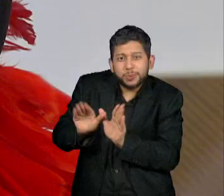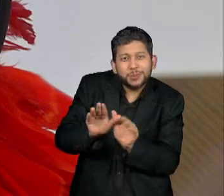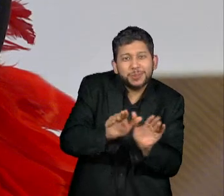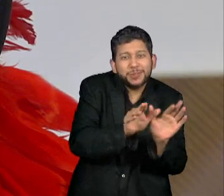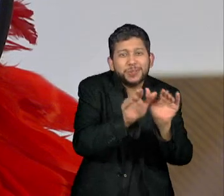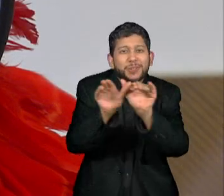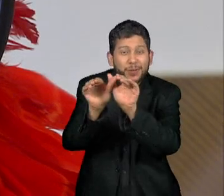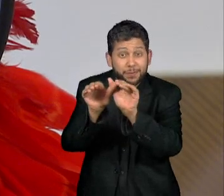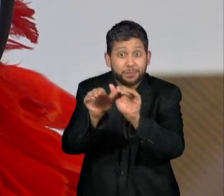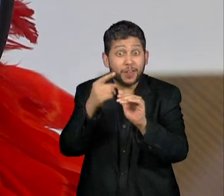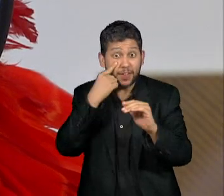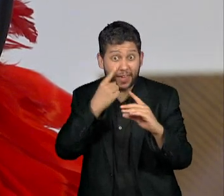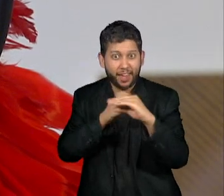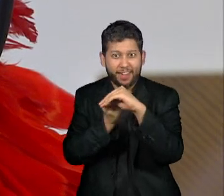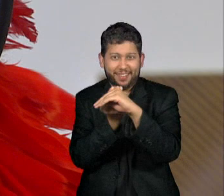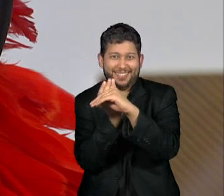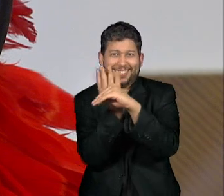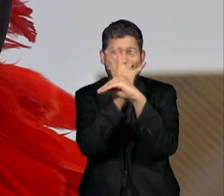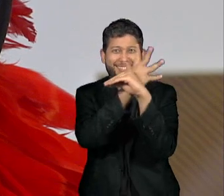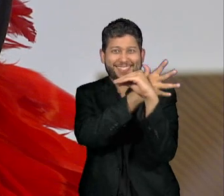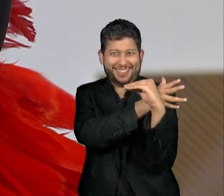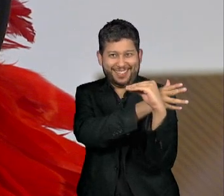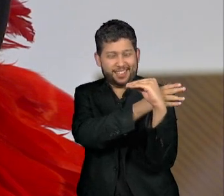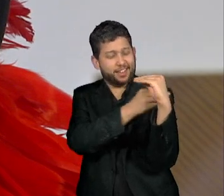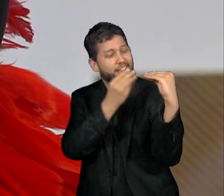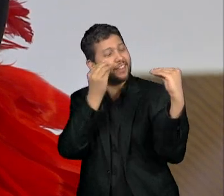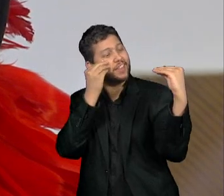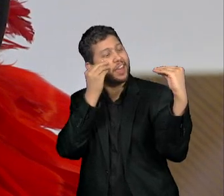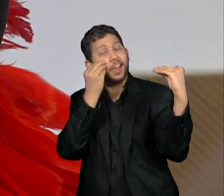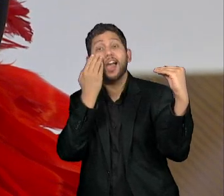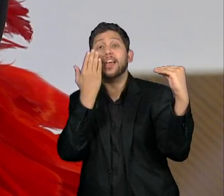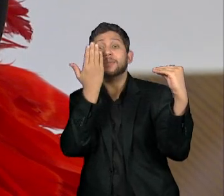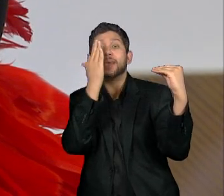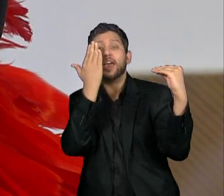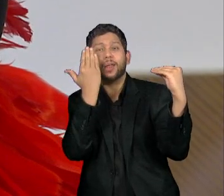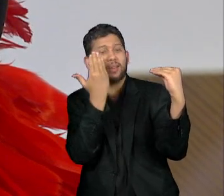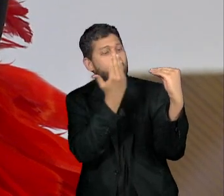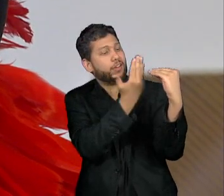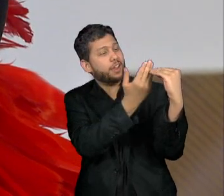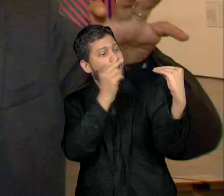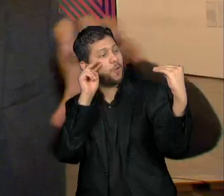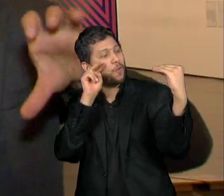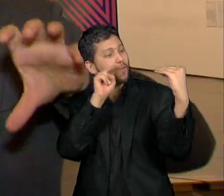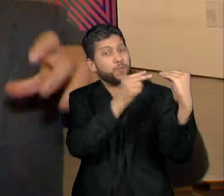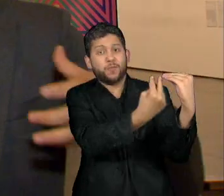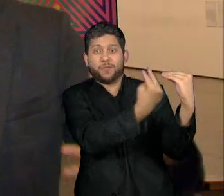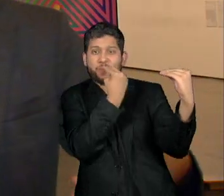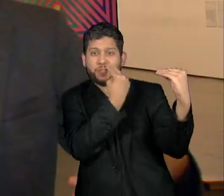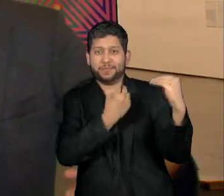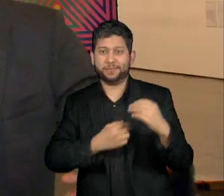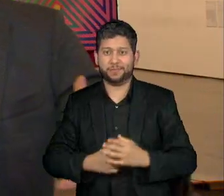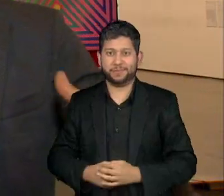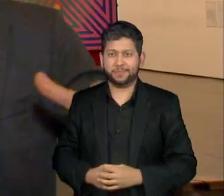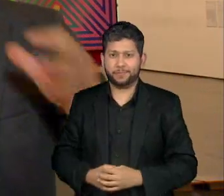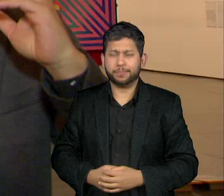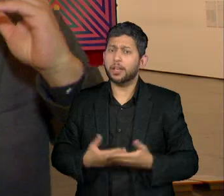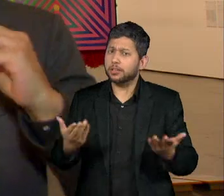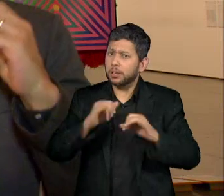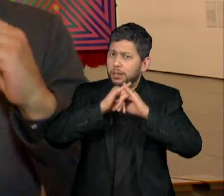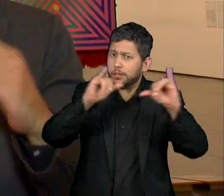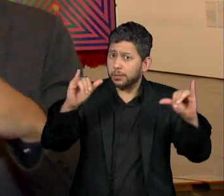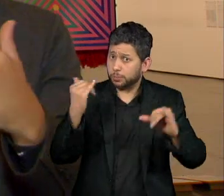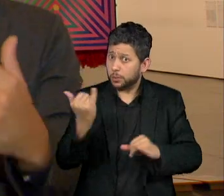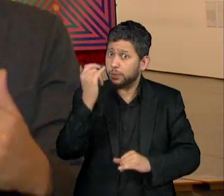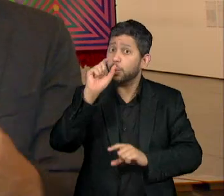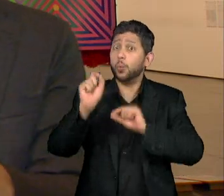telas. Neste outro manto plumário, o espectador se vê refletido. Um dos pontos que a gente está chamando a atenção é que